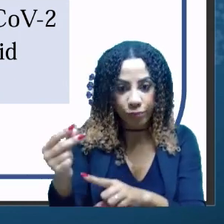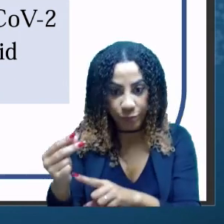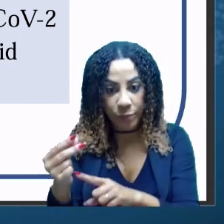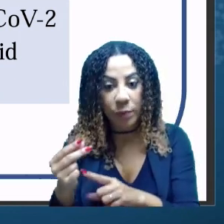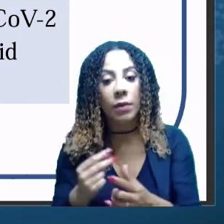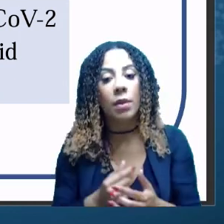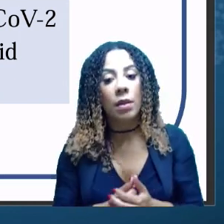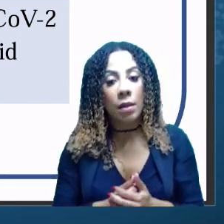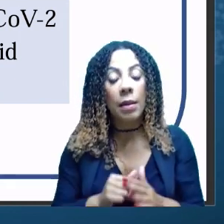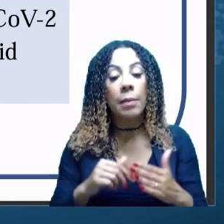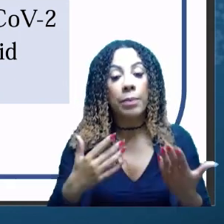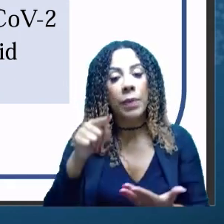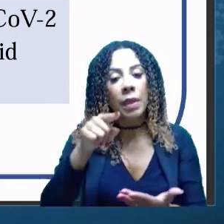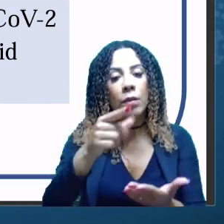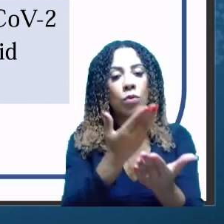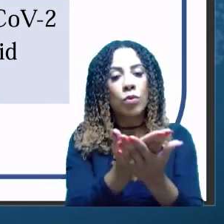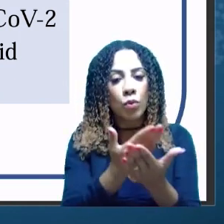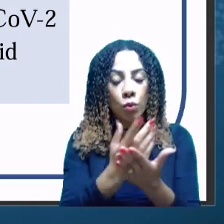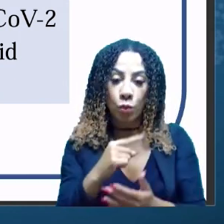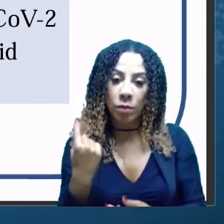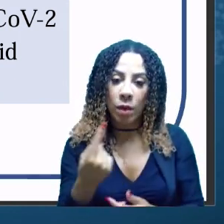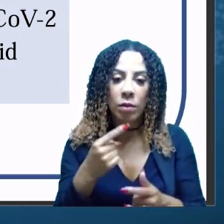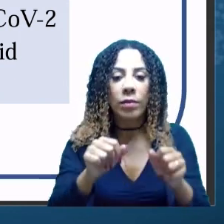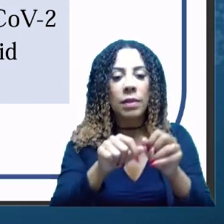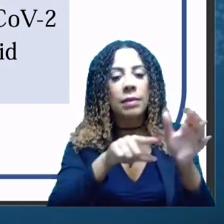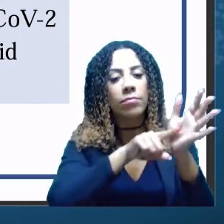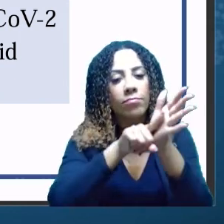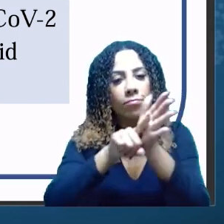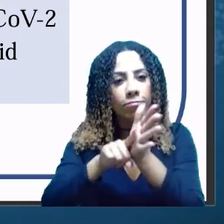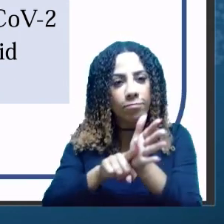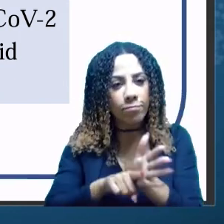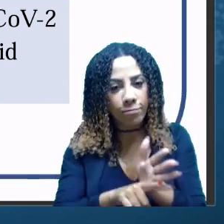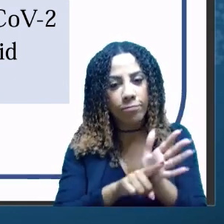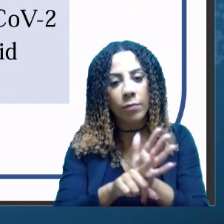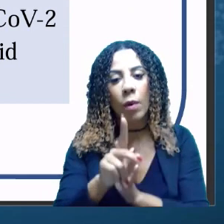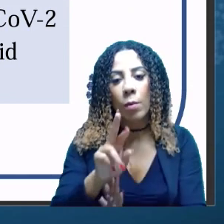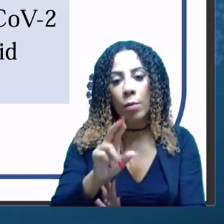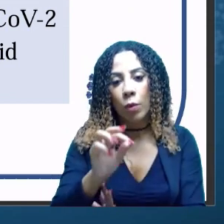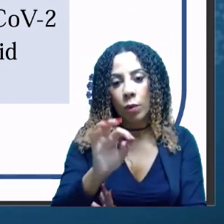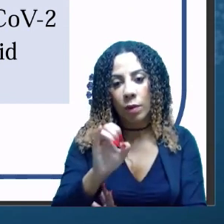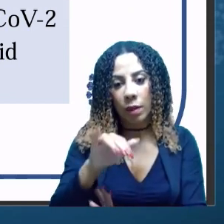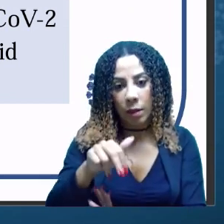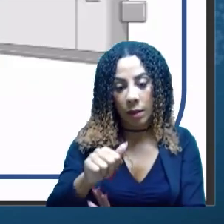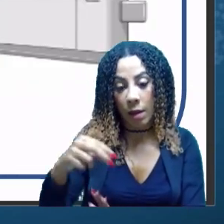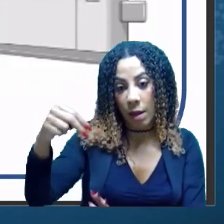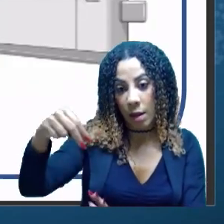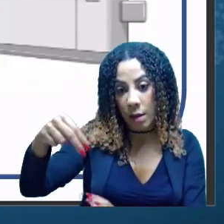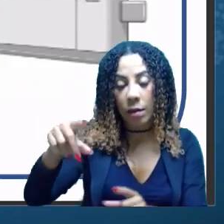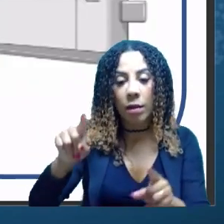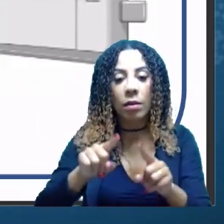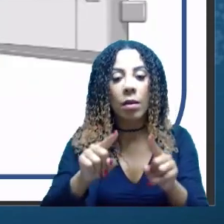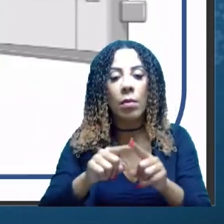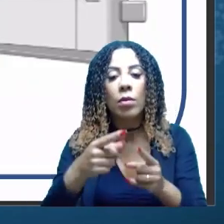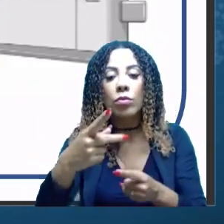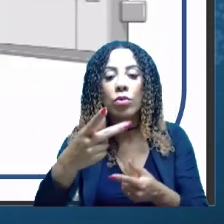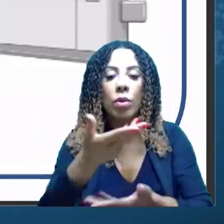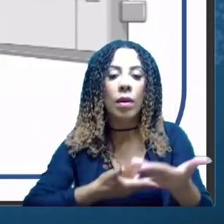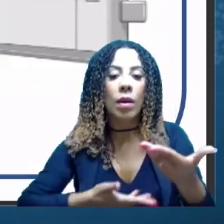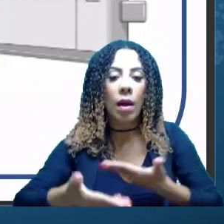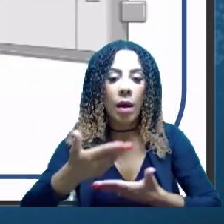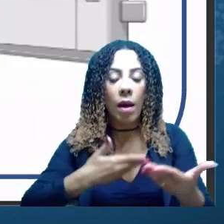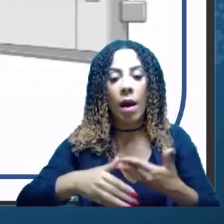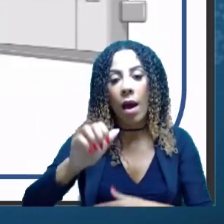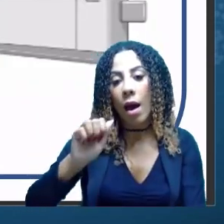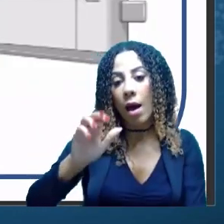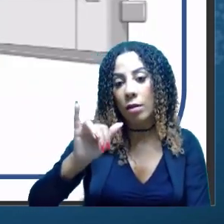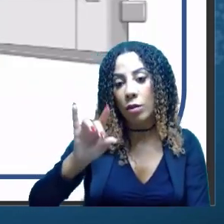fizemos a investigação das propriedades térmicas da proteína N de SARS-CoV-2 recombinante e sua interação com o ácido nucleico. Nesse